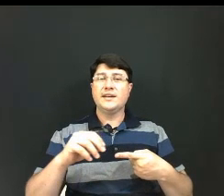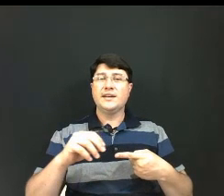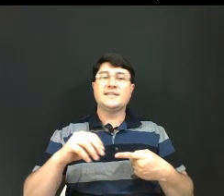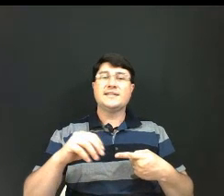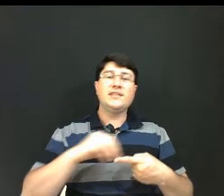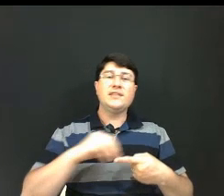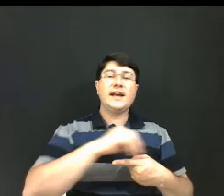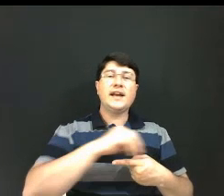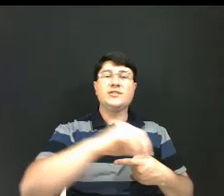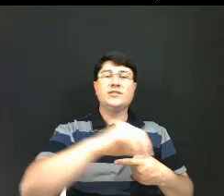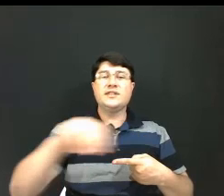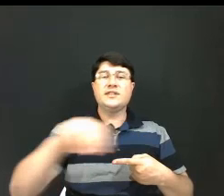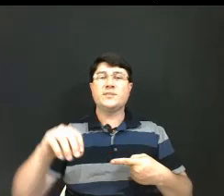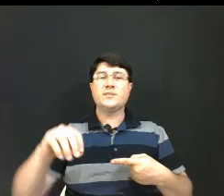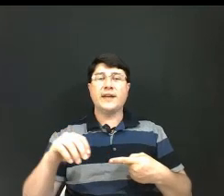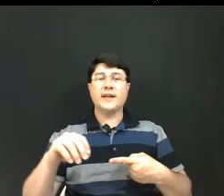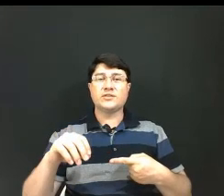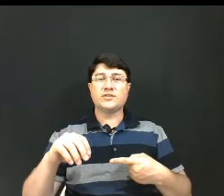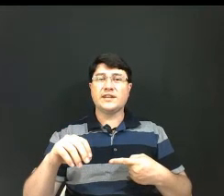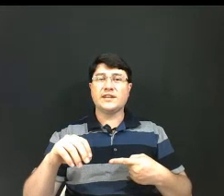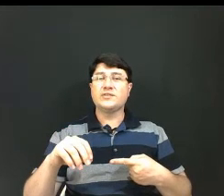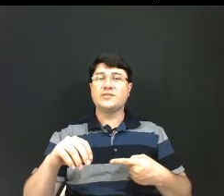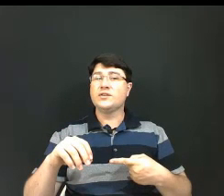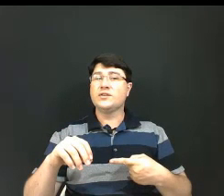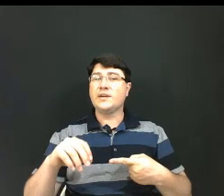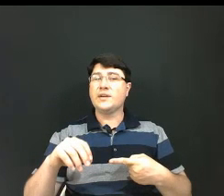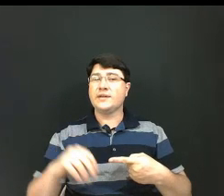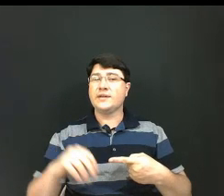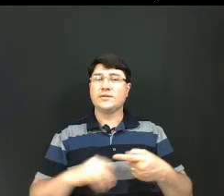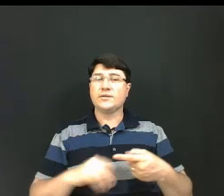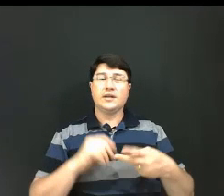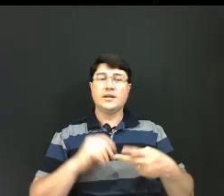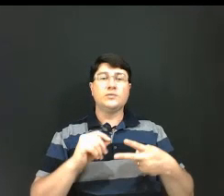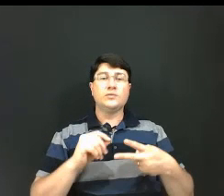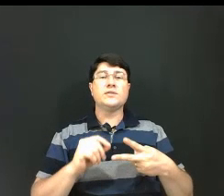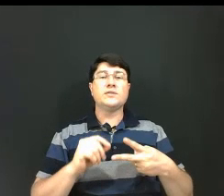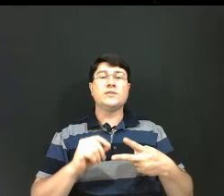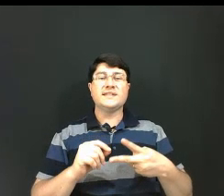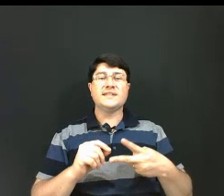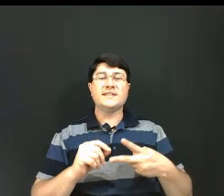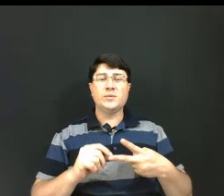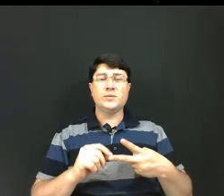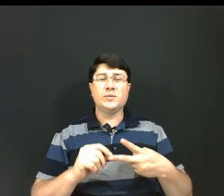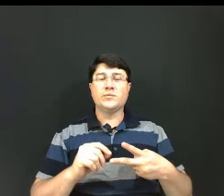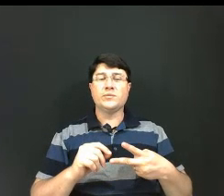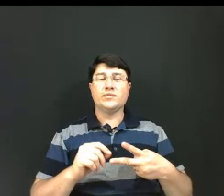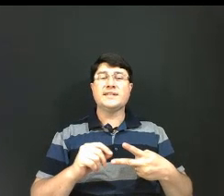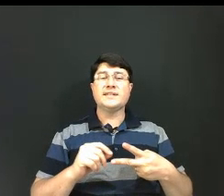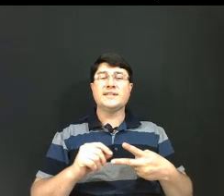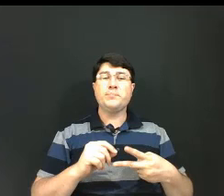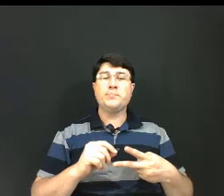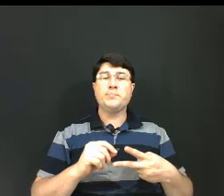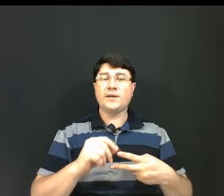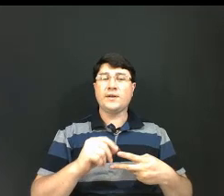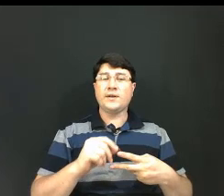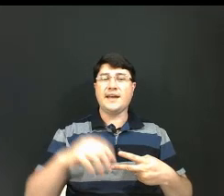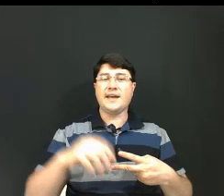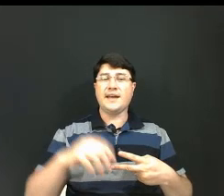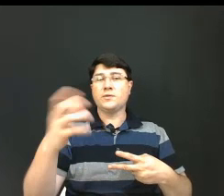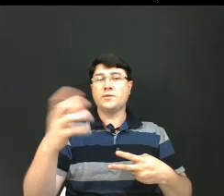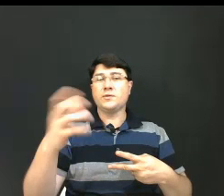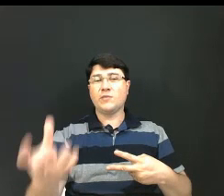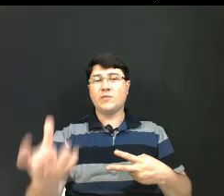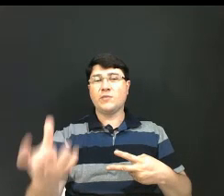exemplo de significados de espaços, relação de deslocamento. No segundo exemplo, mudança de